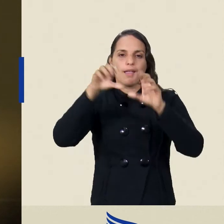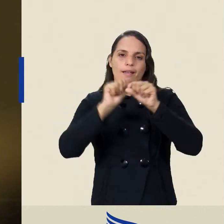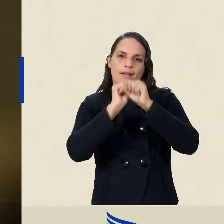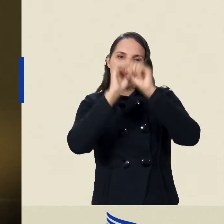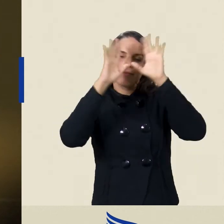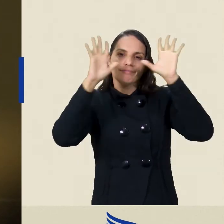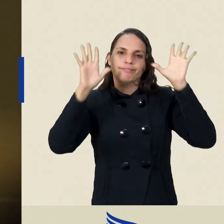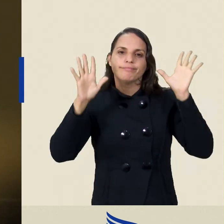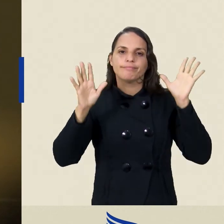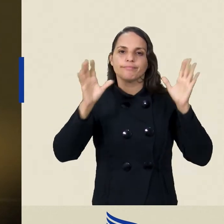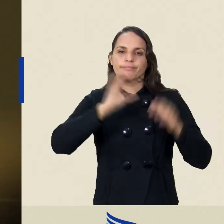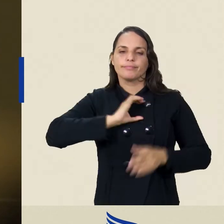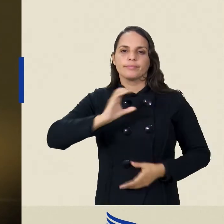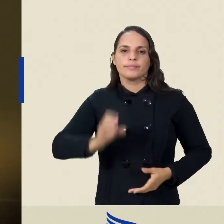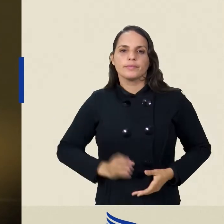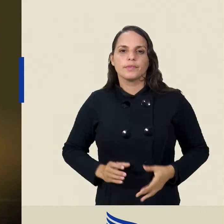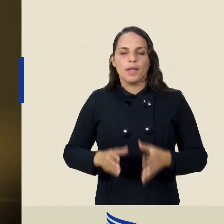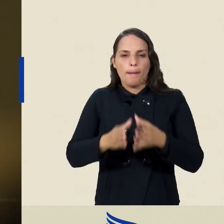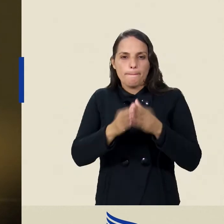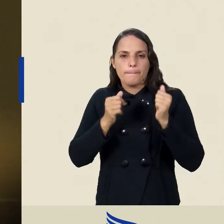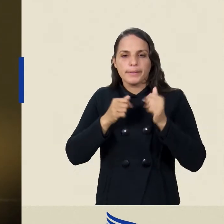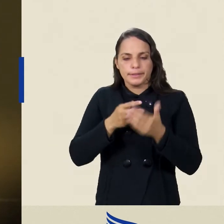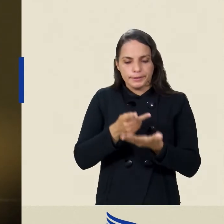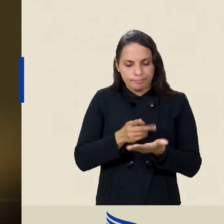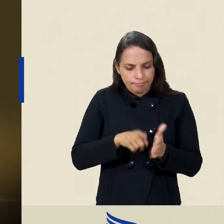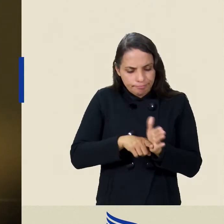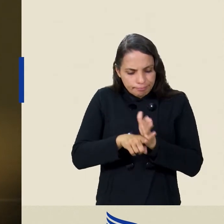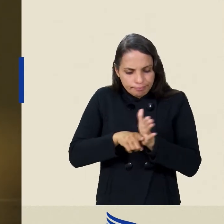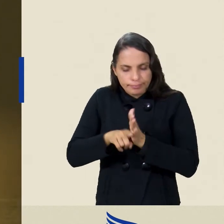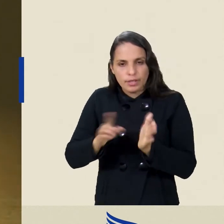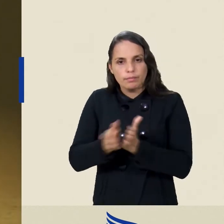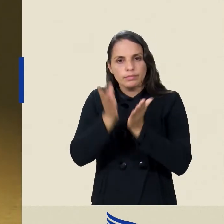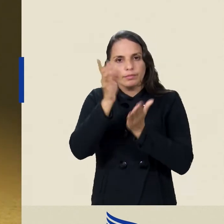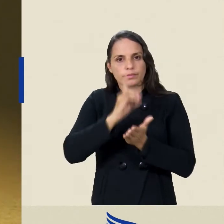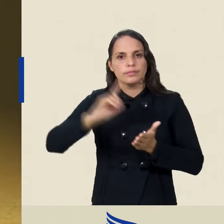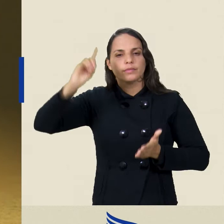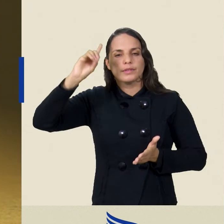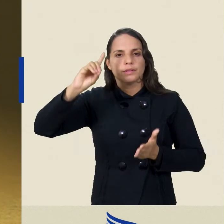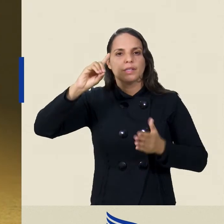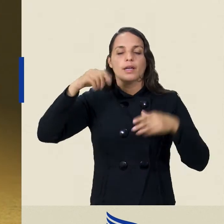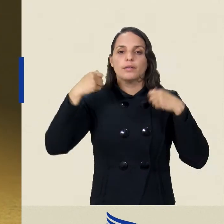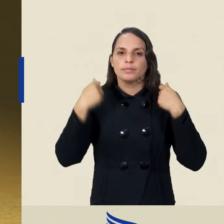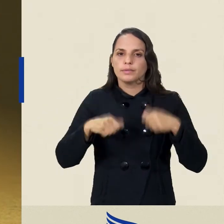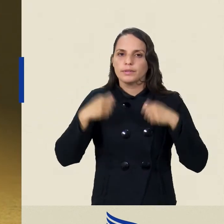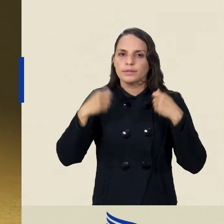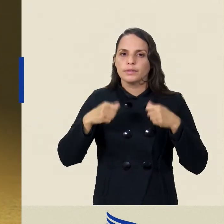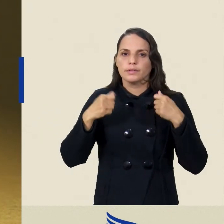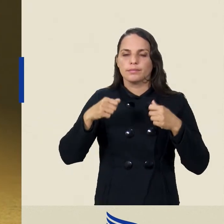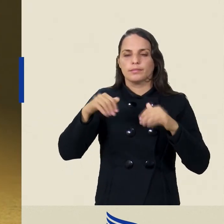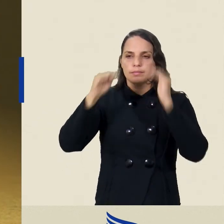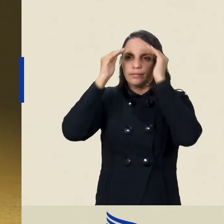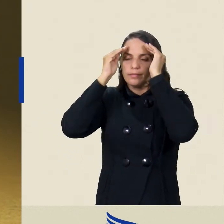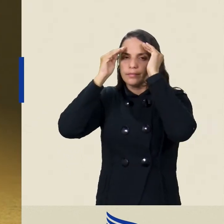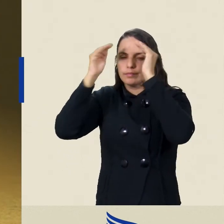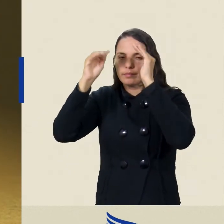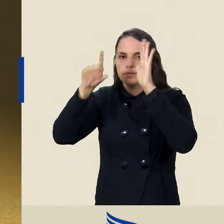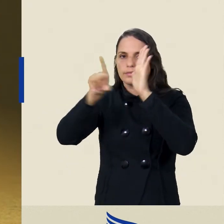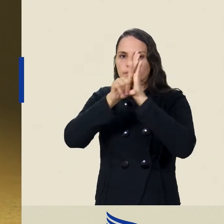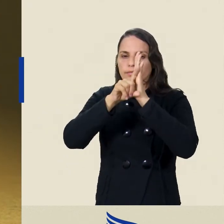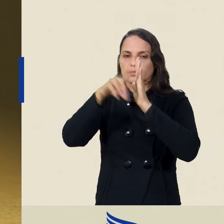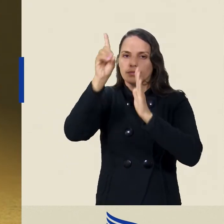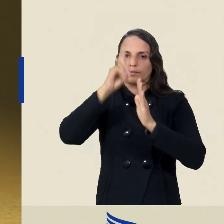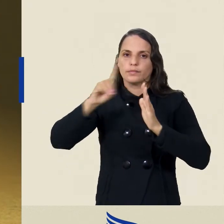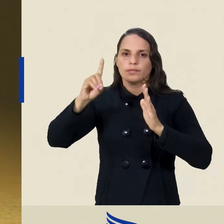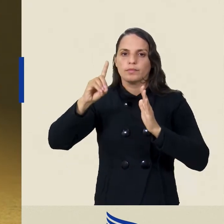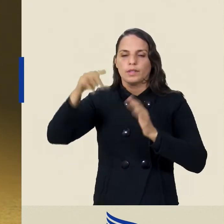e Cristo lhe manda examinar as Escrituras. Ele reverencia a lei de Deus como santa, justa e boa, e